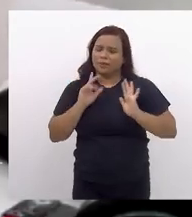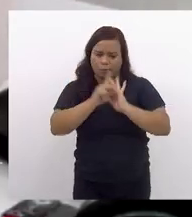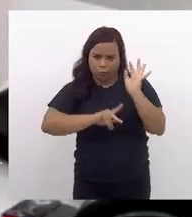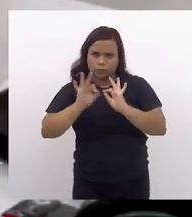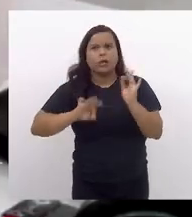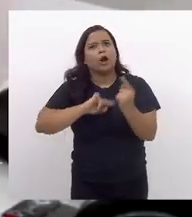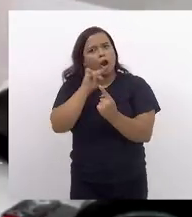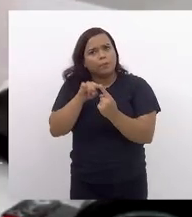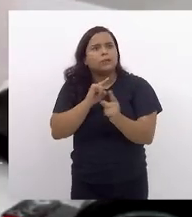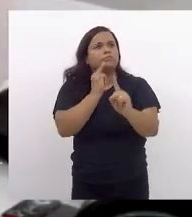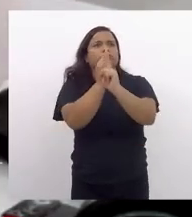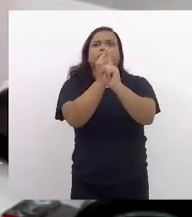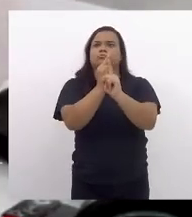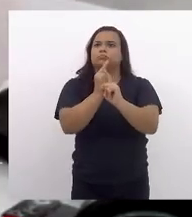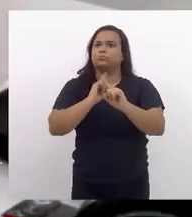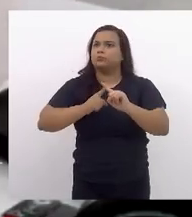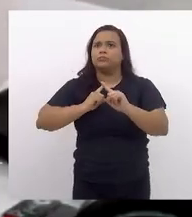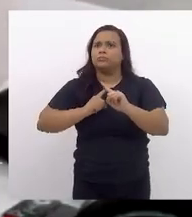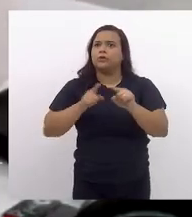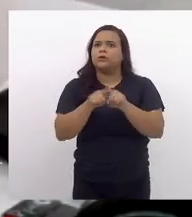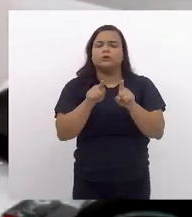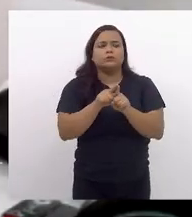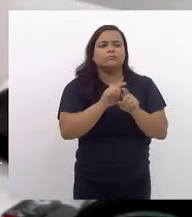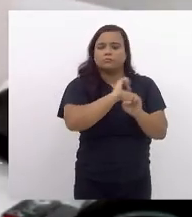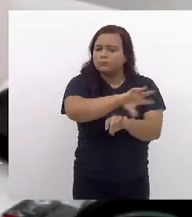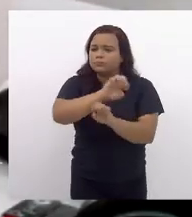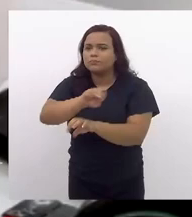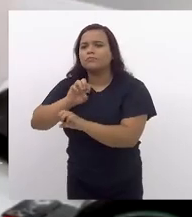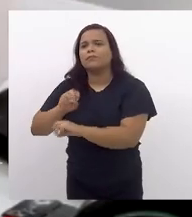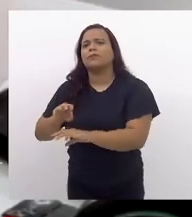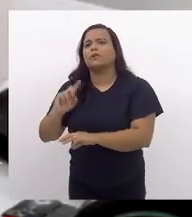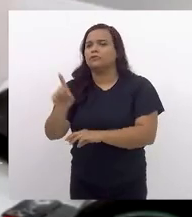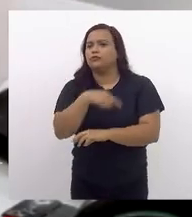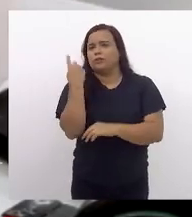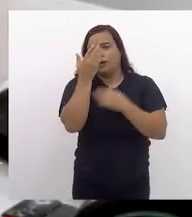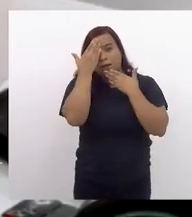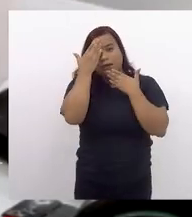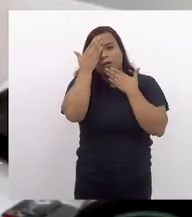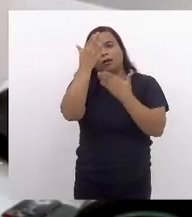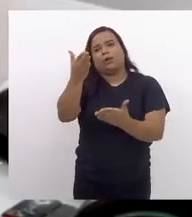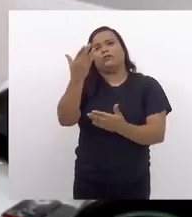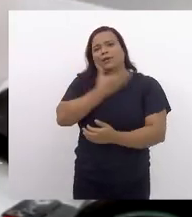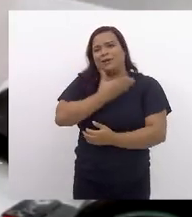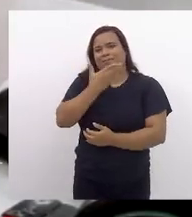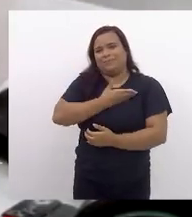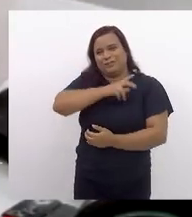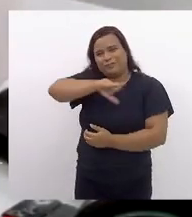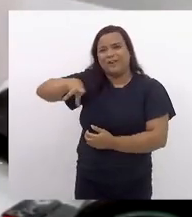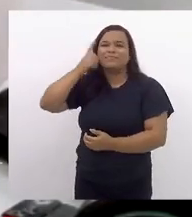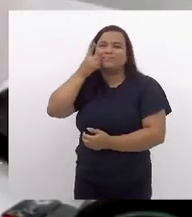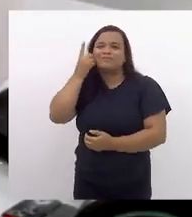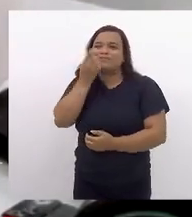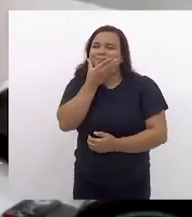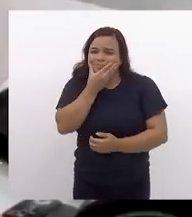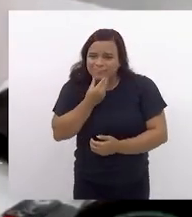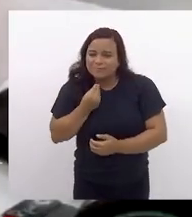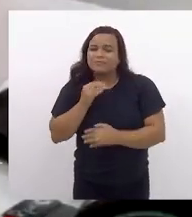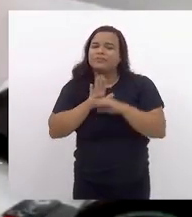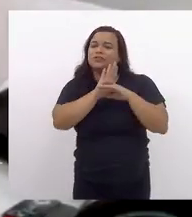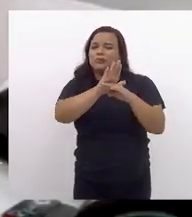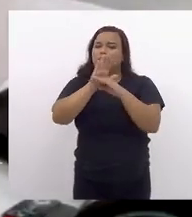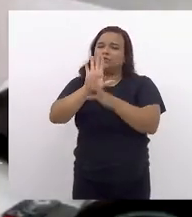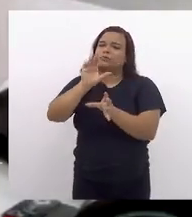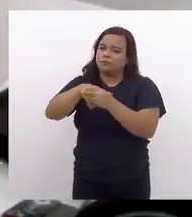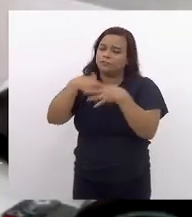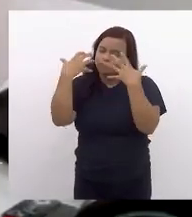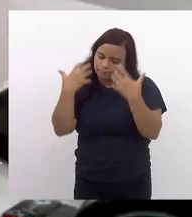objetivo. E a gente agradece aí os nossos companheiros, deputados, que